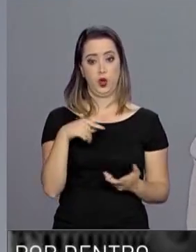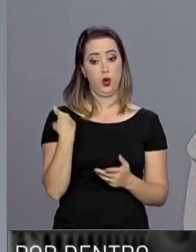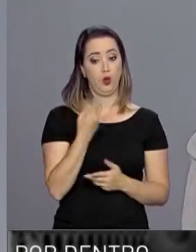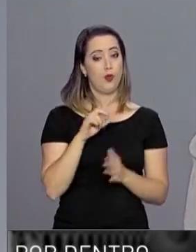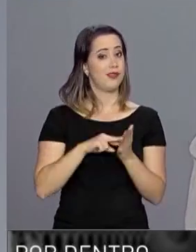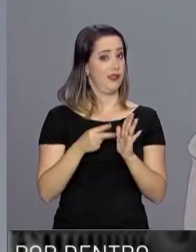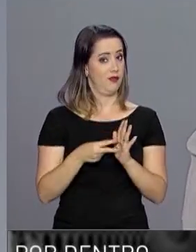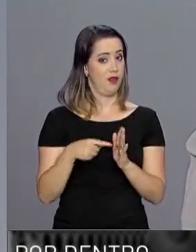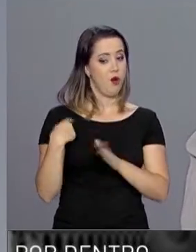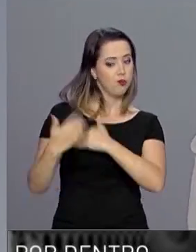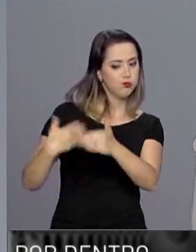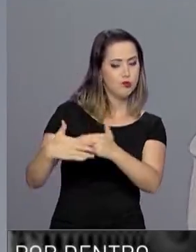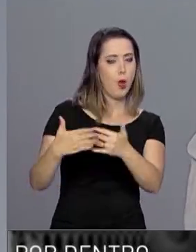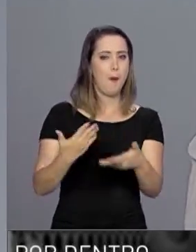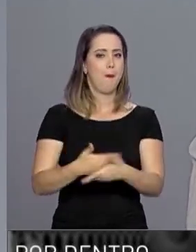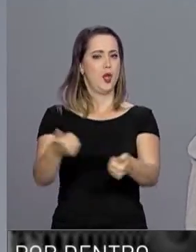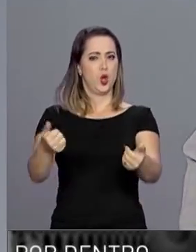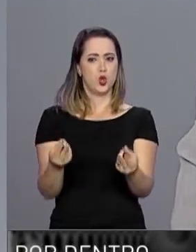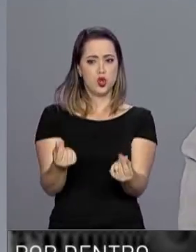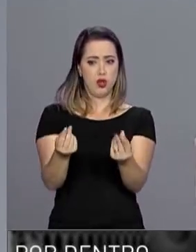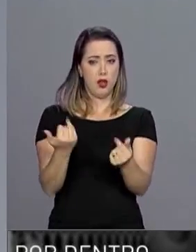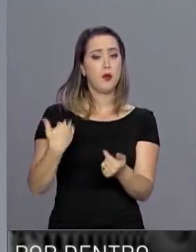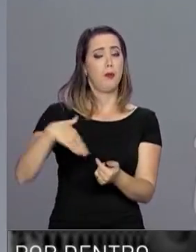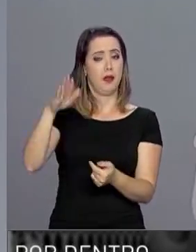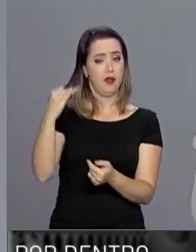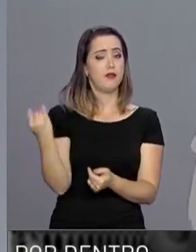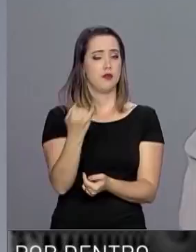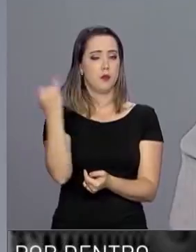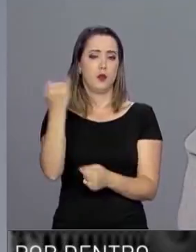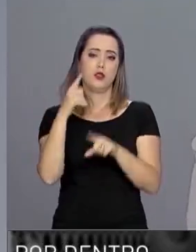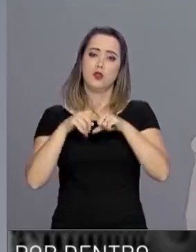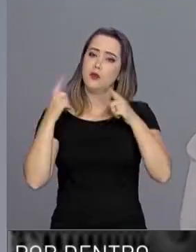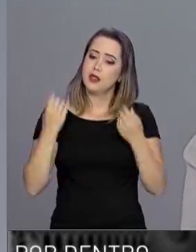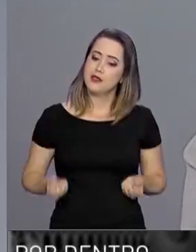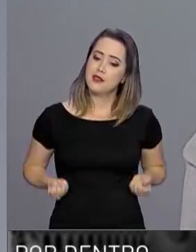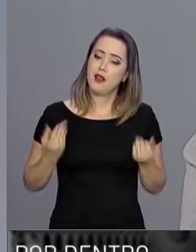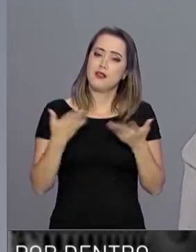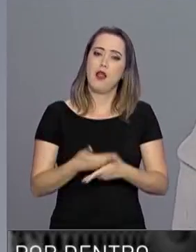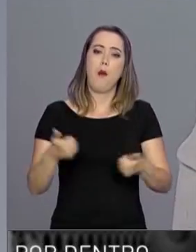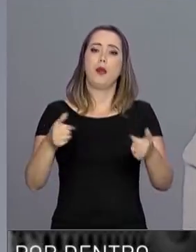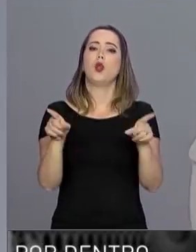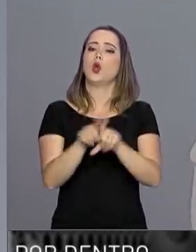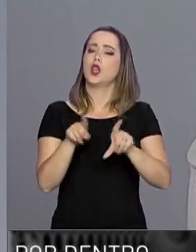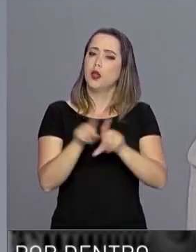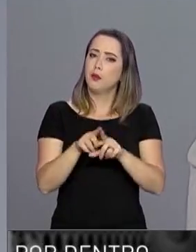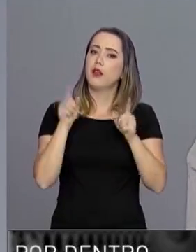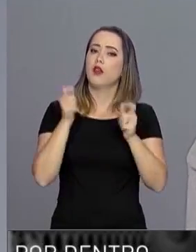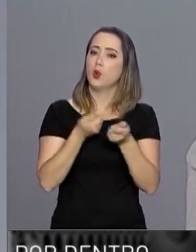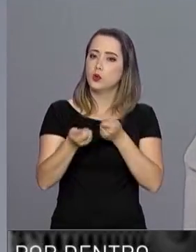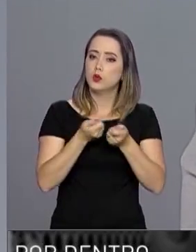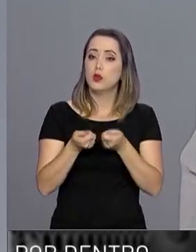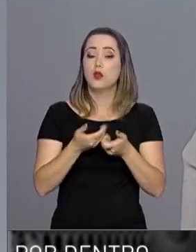avançando, aquilo que a gente falou de ter mais recursos, é importante ter mais recursos, mas gastar melhor também. E é isso